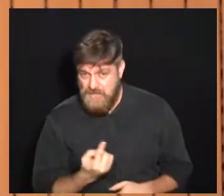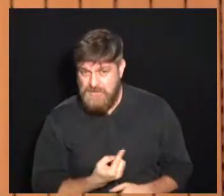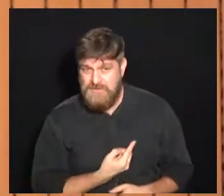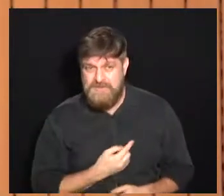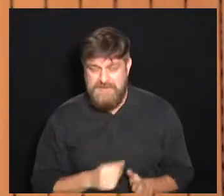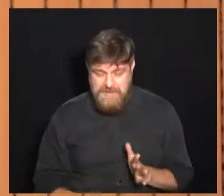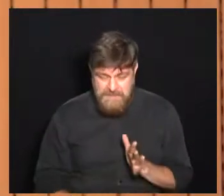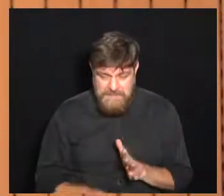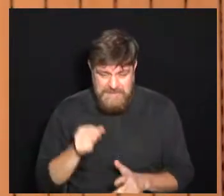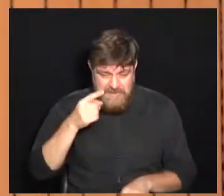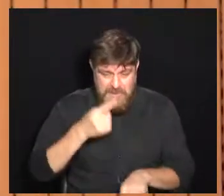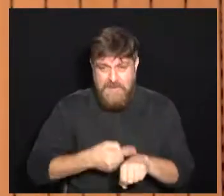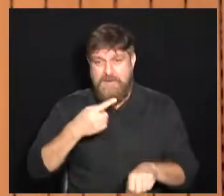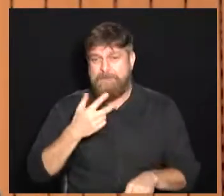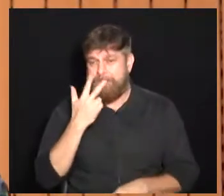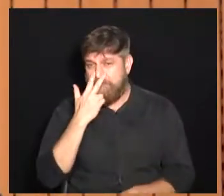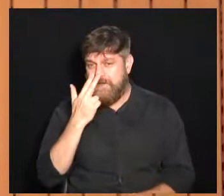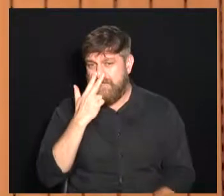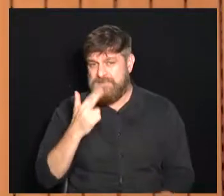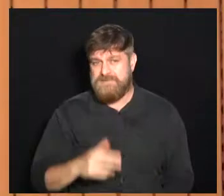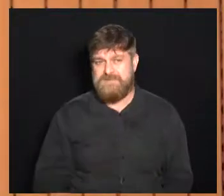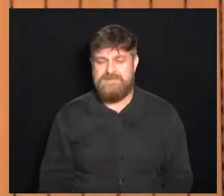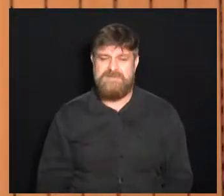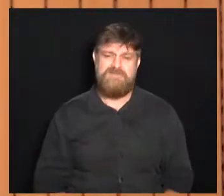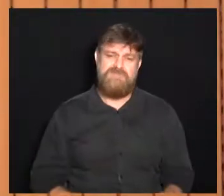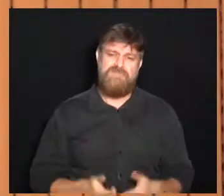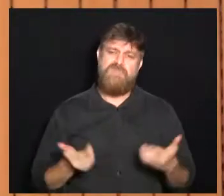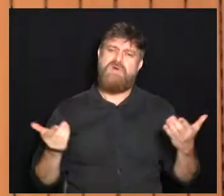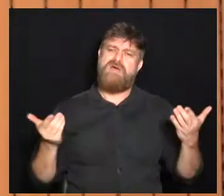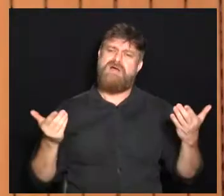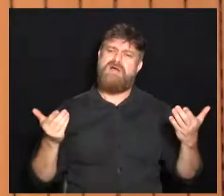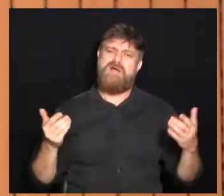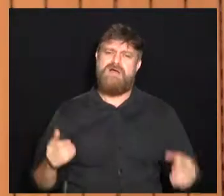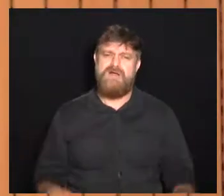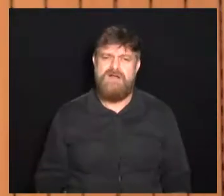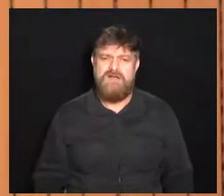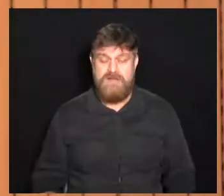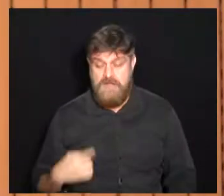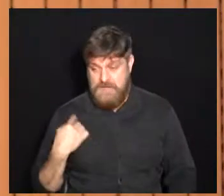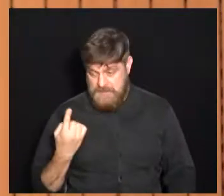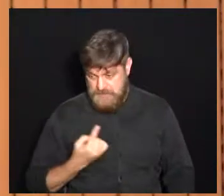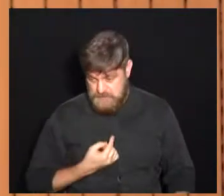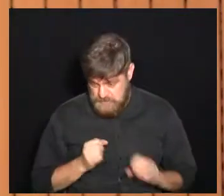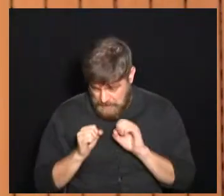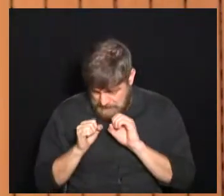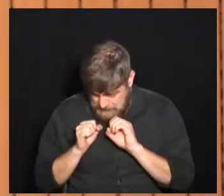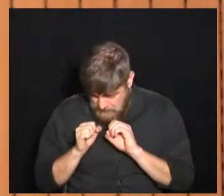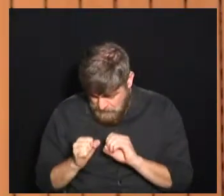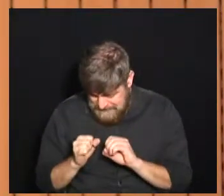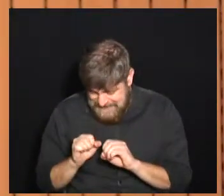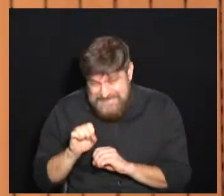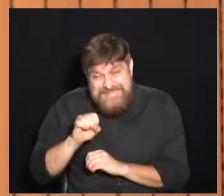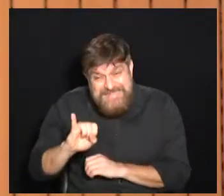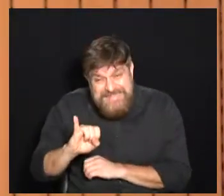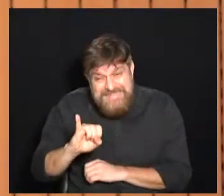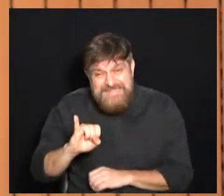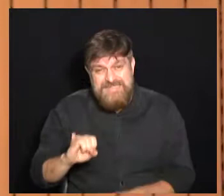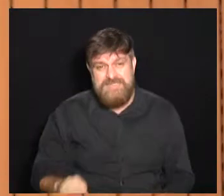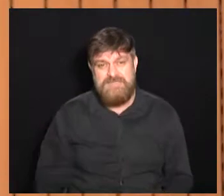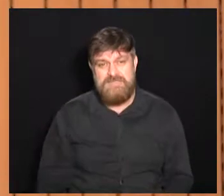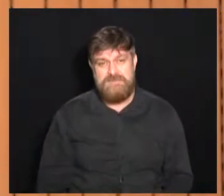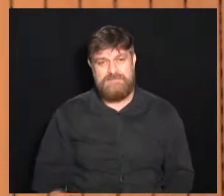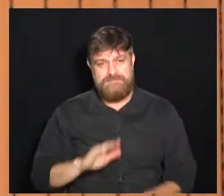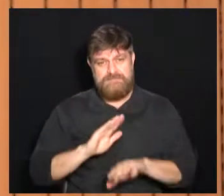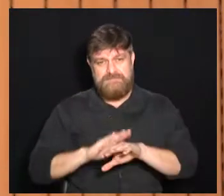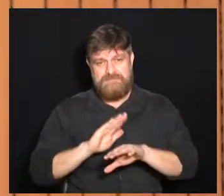primeiro momento, pode parecer assim, mas, puxa vida, se nós pudéssemos fazer